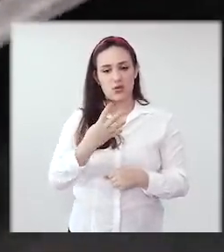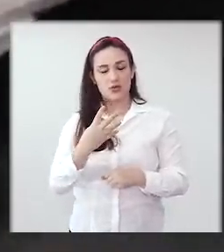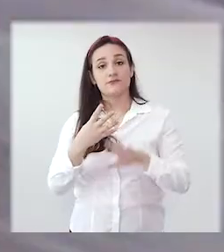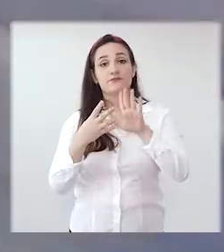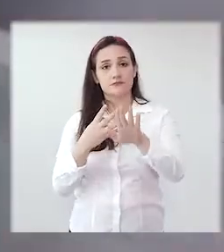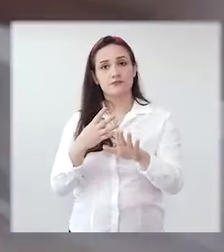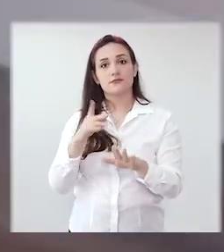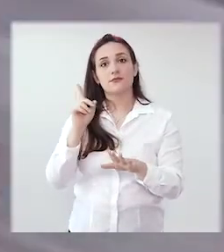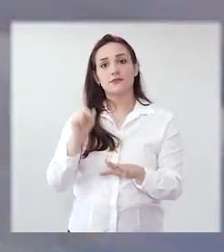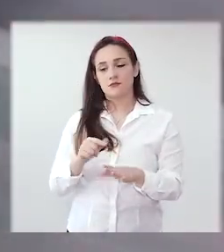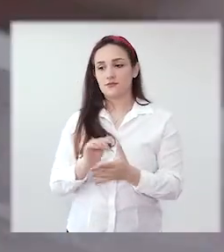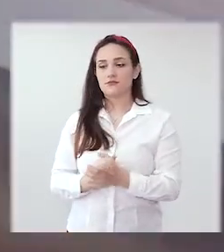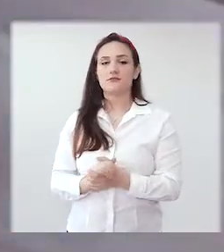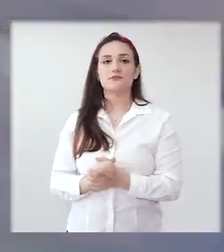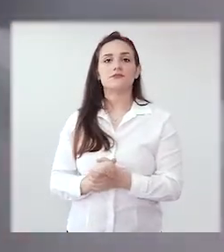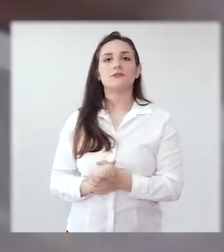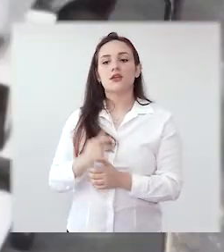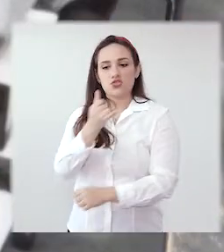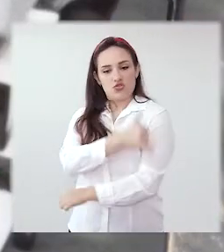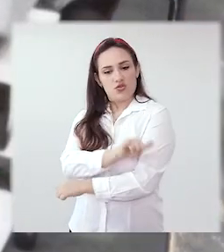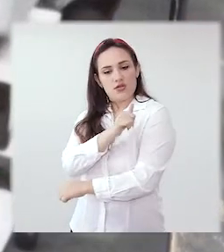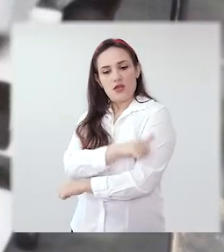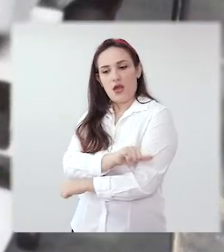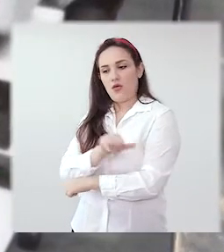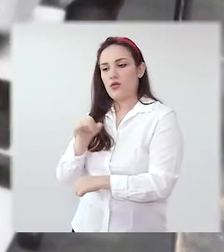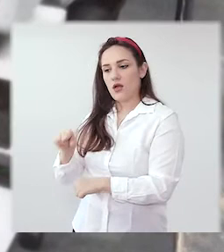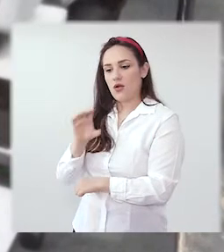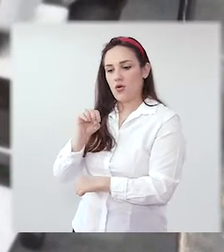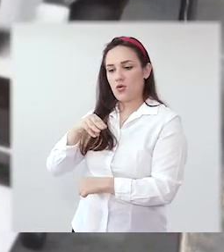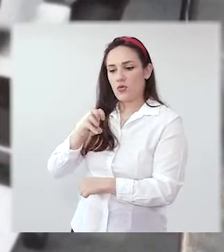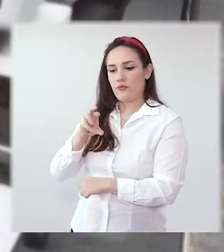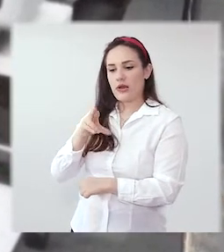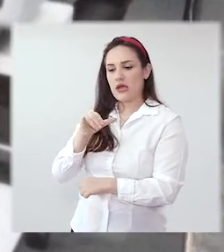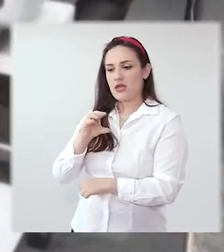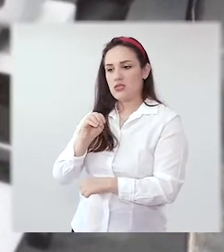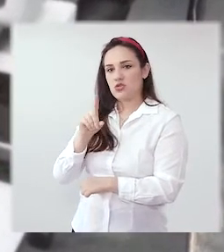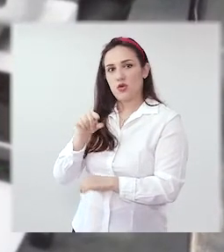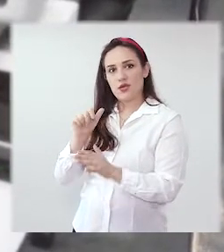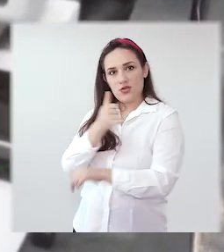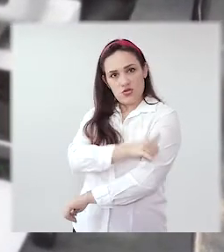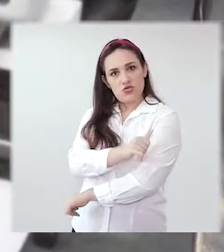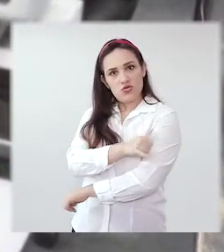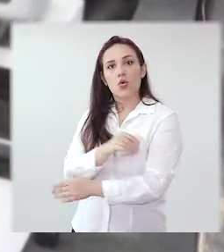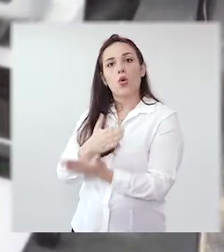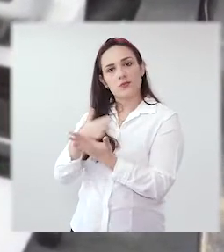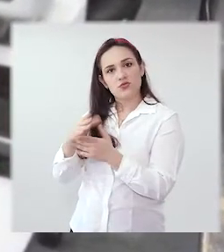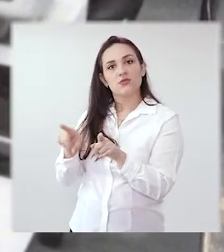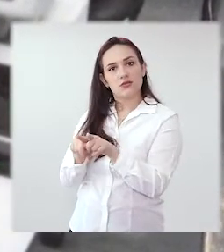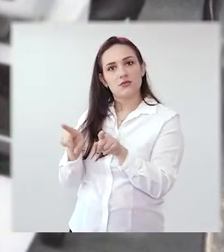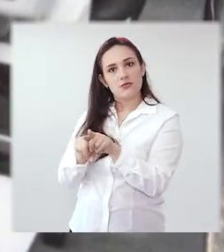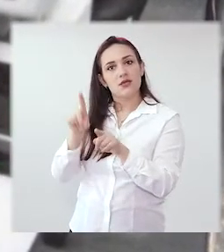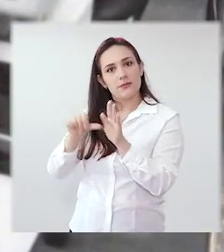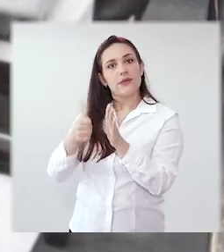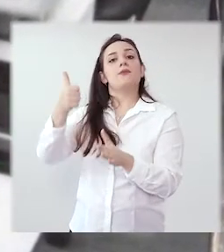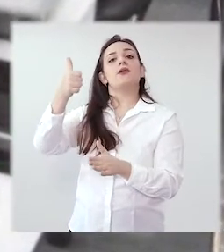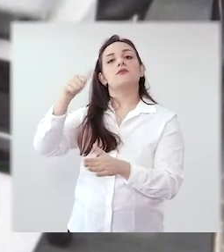o Jornal do Comércio do Rio de Janeiro também estreava na internet, sendo o pioneiro do